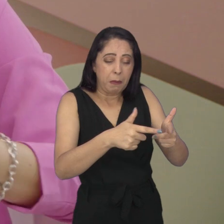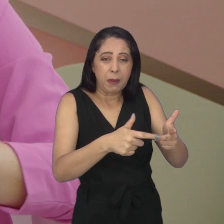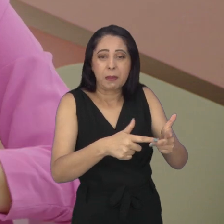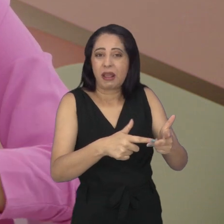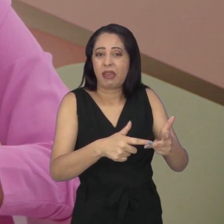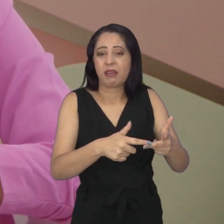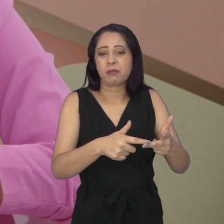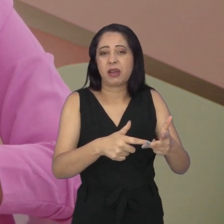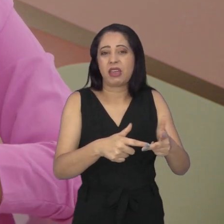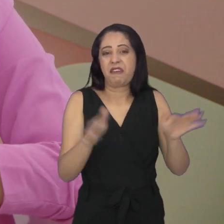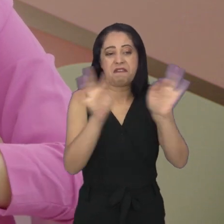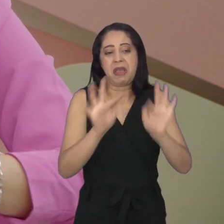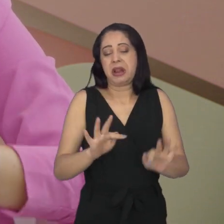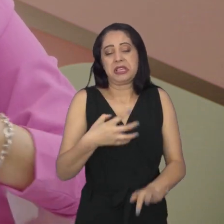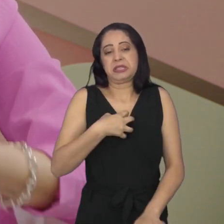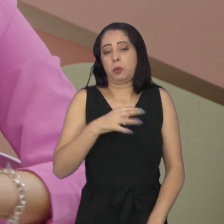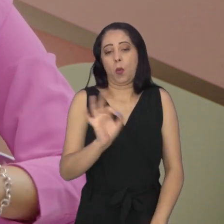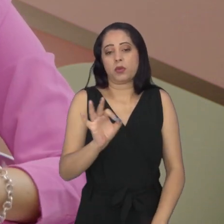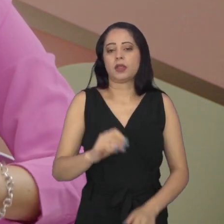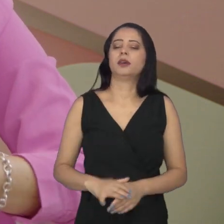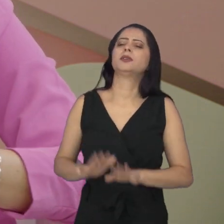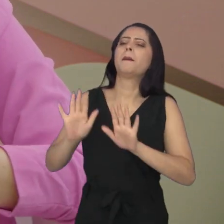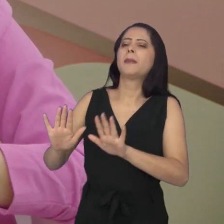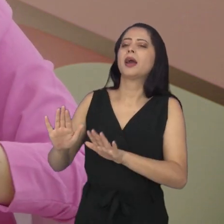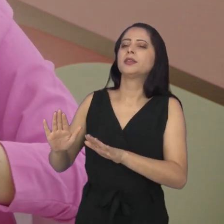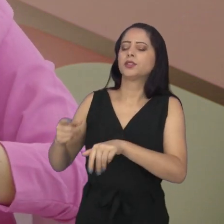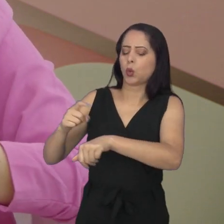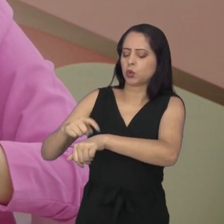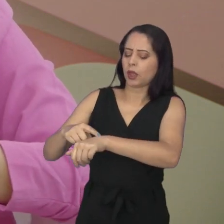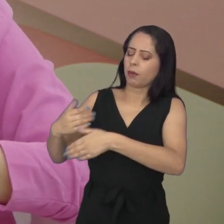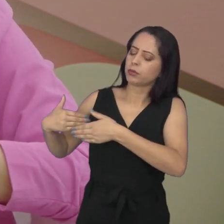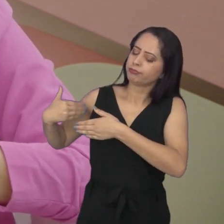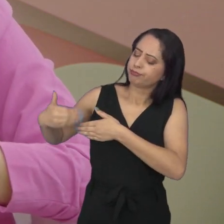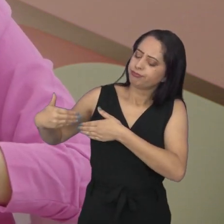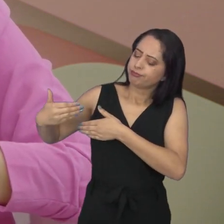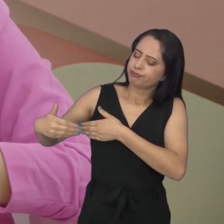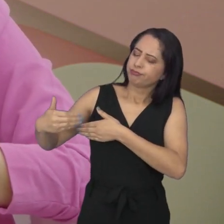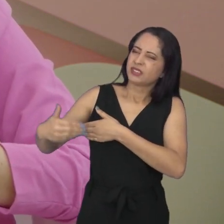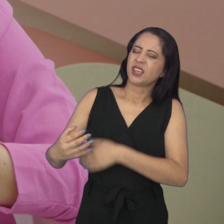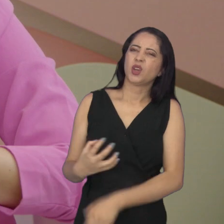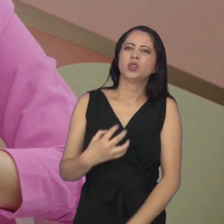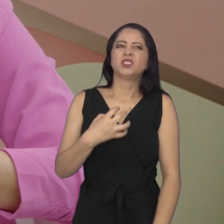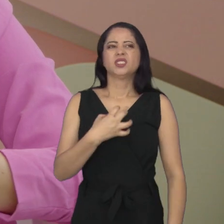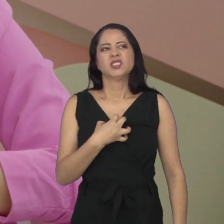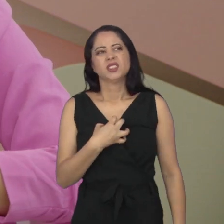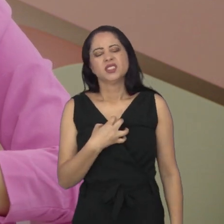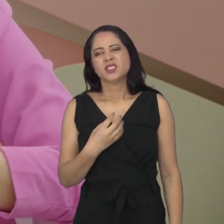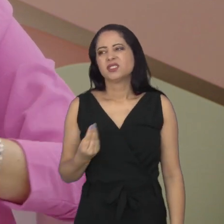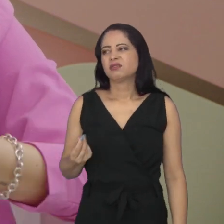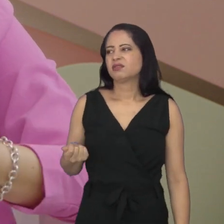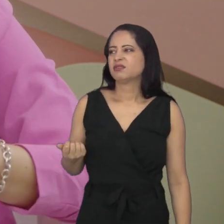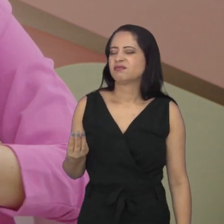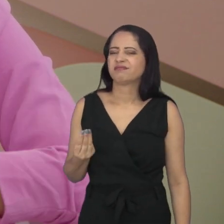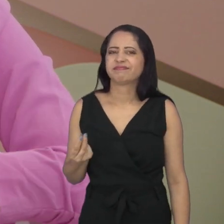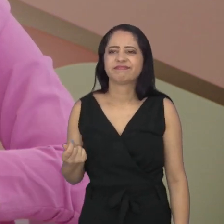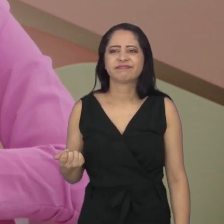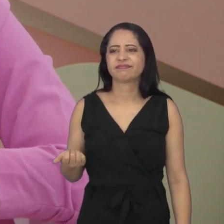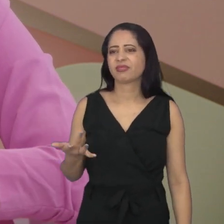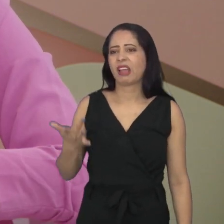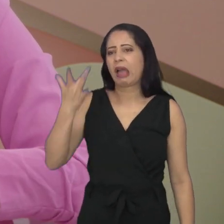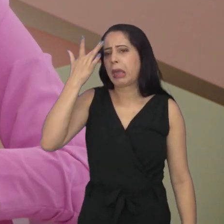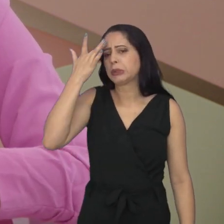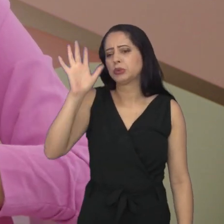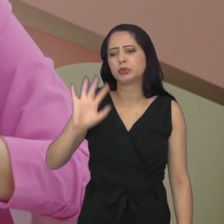tipo. Mas o tempo foi passando e eu realmente não sabia o que fazer, não